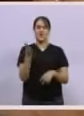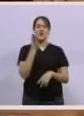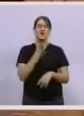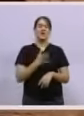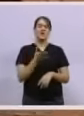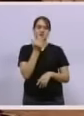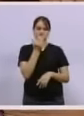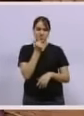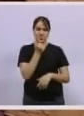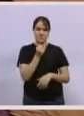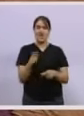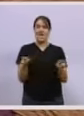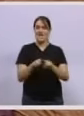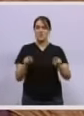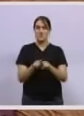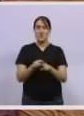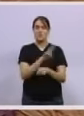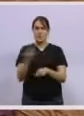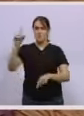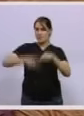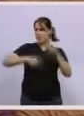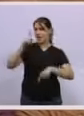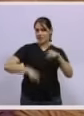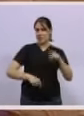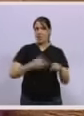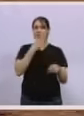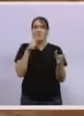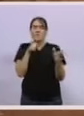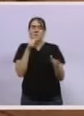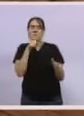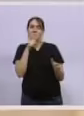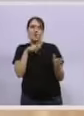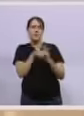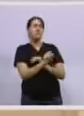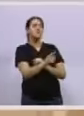Sua mãe te deu educação, não. Isso ela correndo, mas não, chamou você chouriço